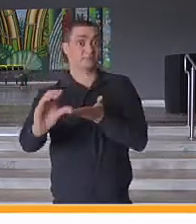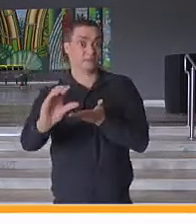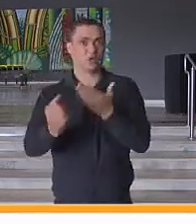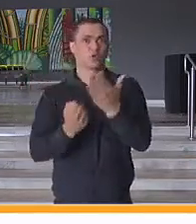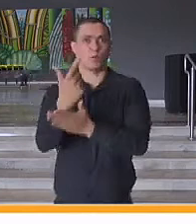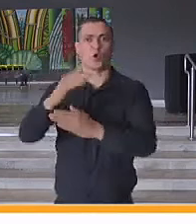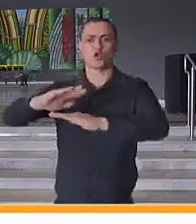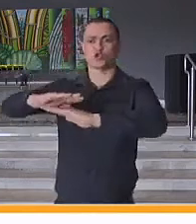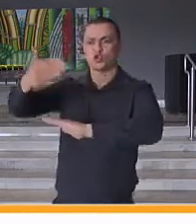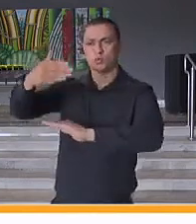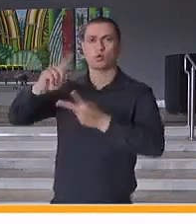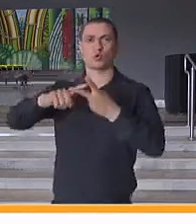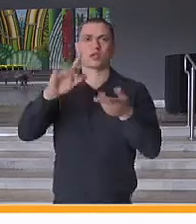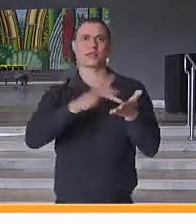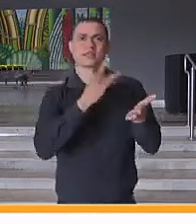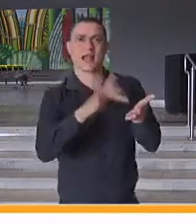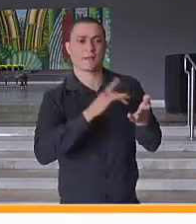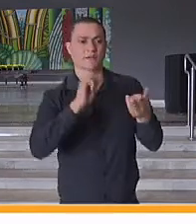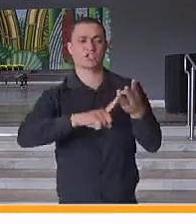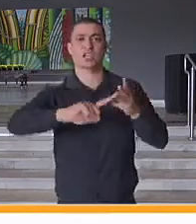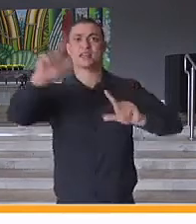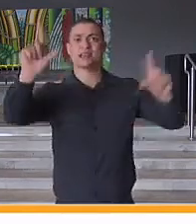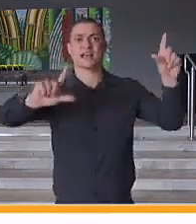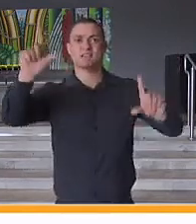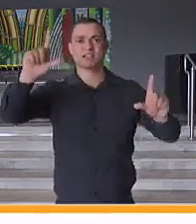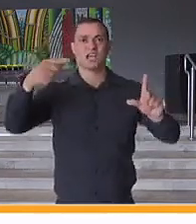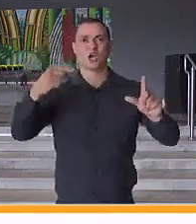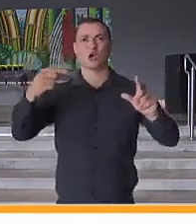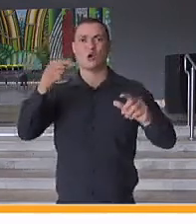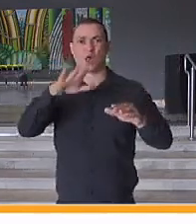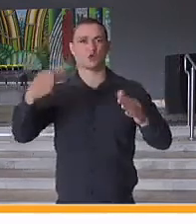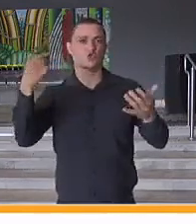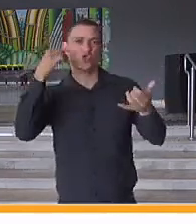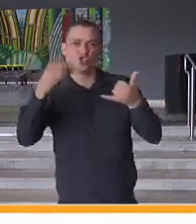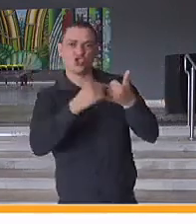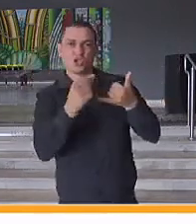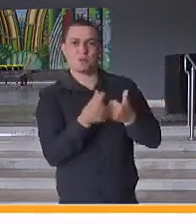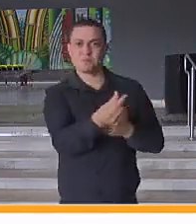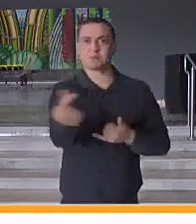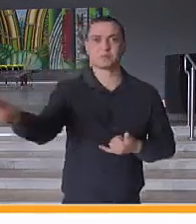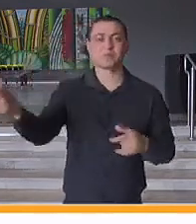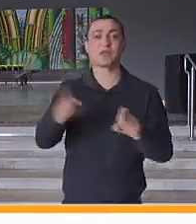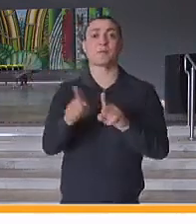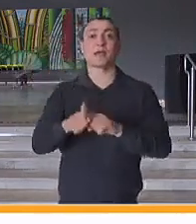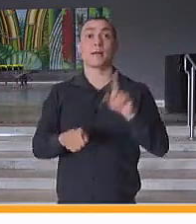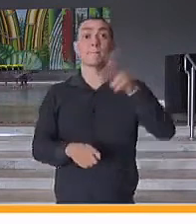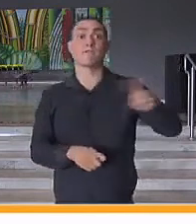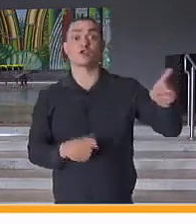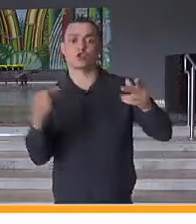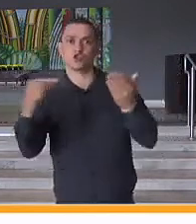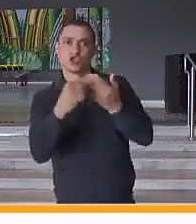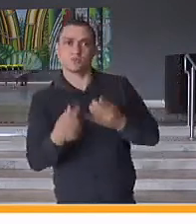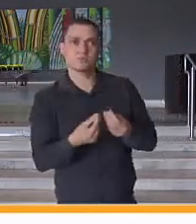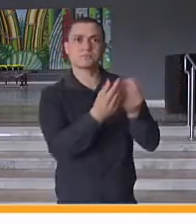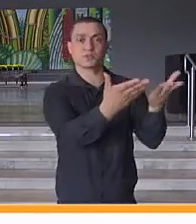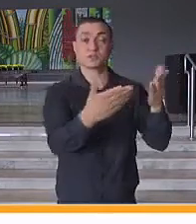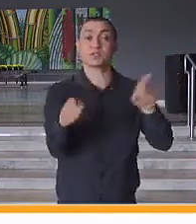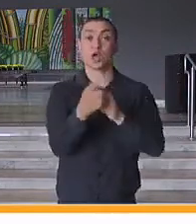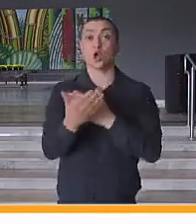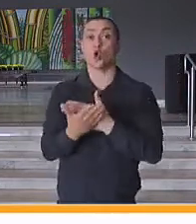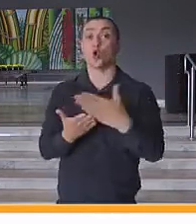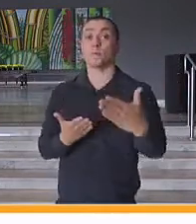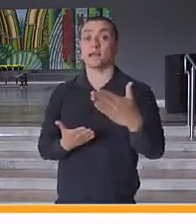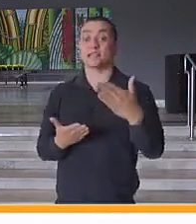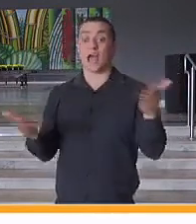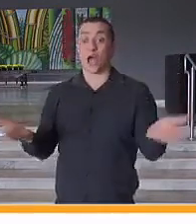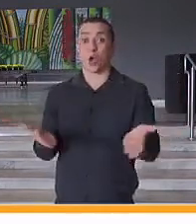notebooks, comprando tablets, comprando televisores, chips para os alunos mais vulneráveis e chips para os professores, que começam a ser